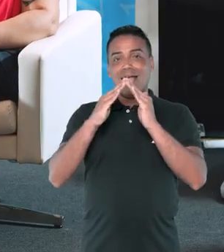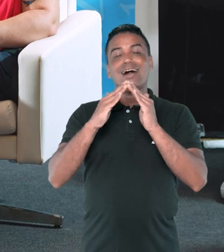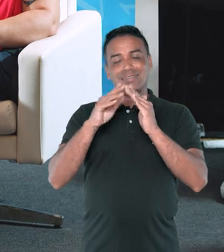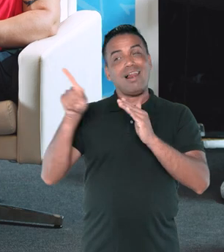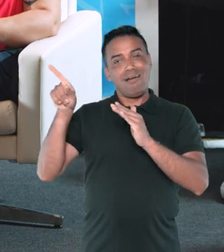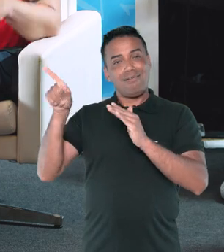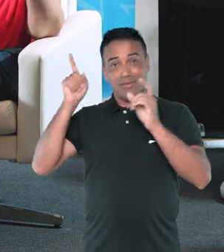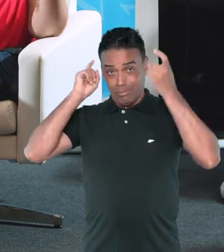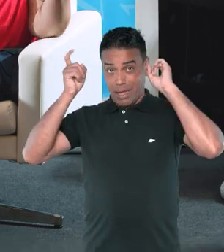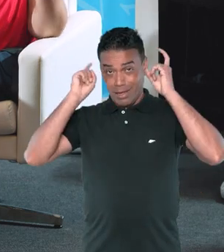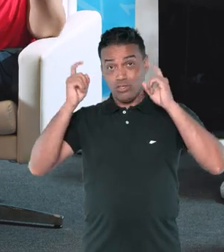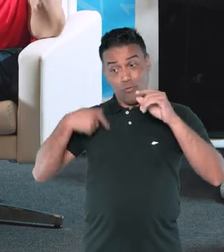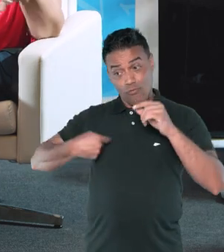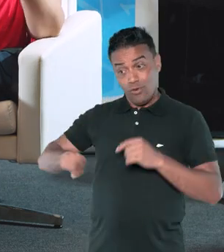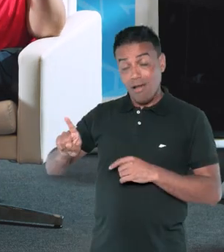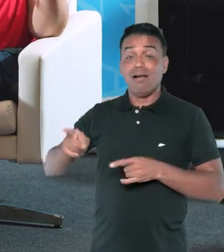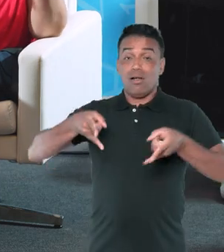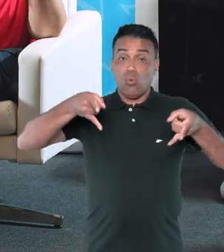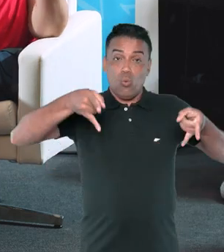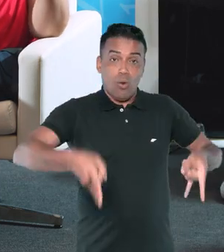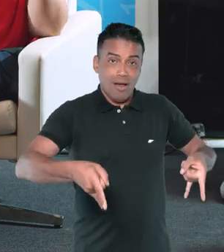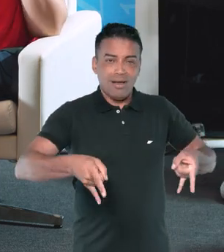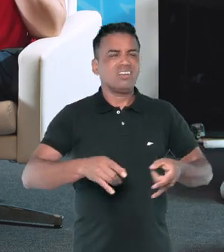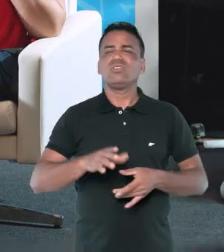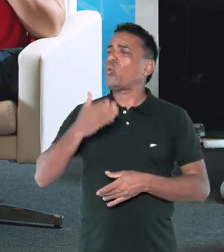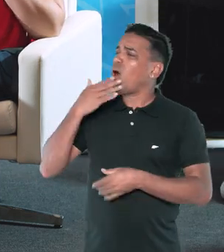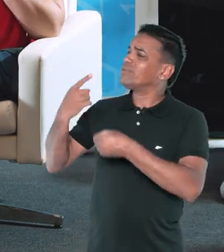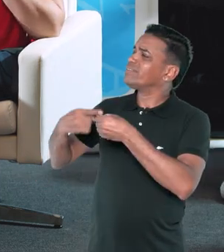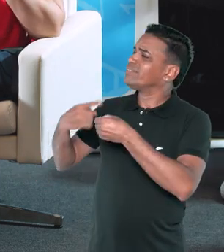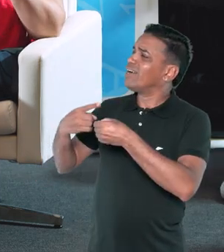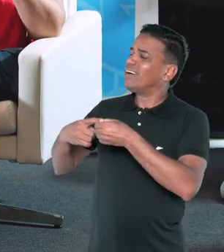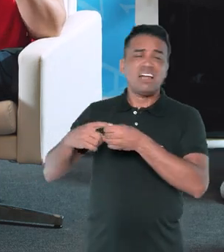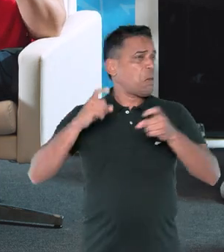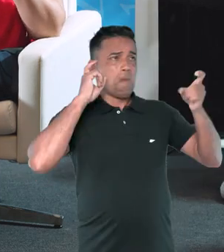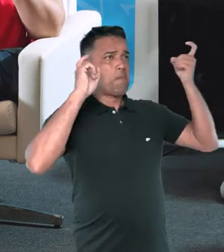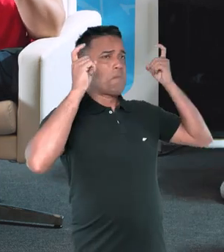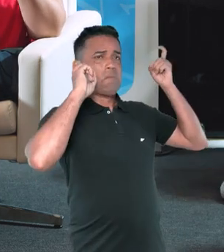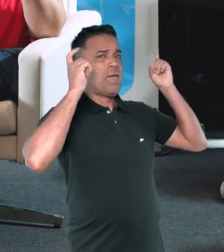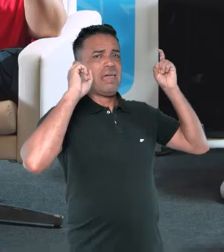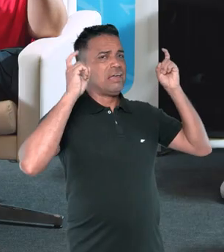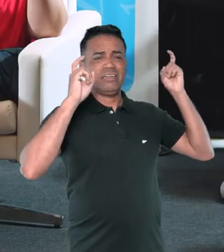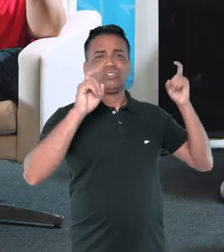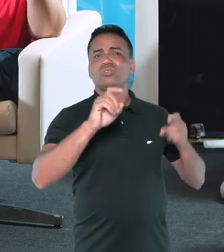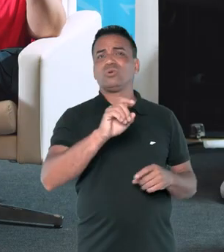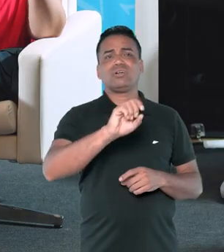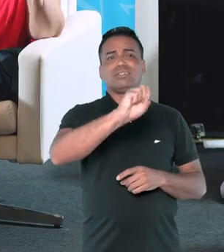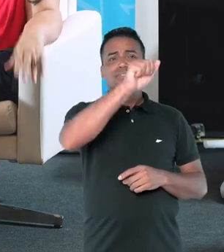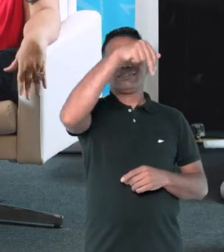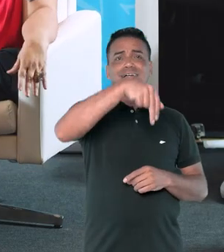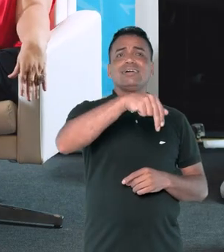fui lá na casa, no quarto onde ele ficou. A casa na cidade mesmo? É no México, mas é no bairro de San Ángel, que é assim, um